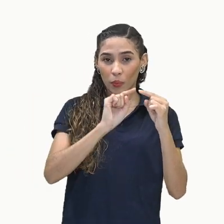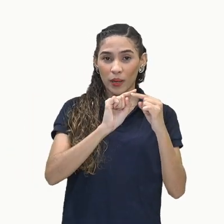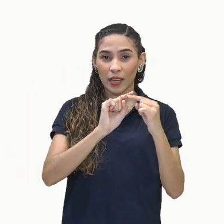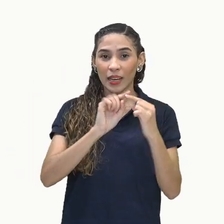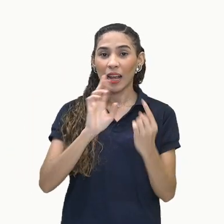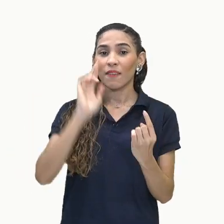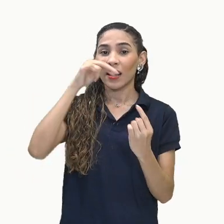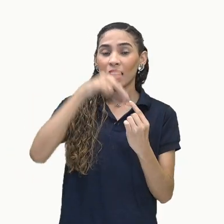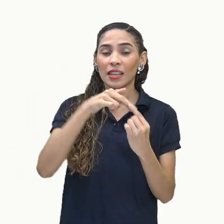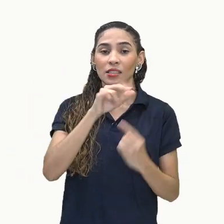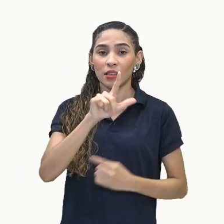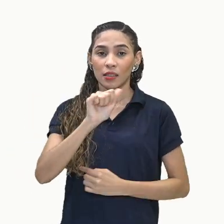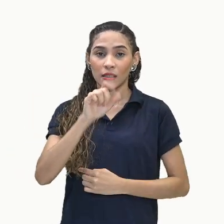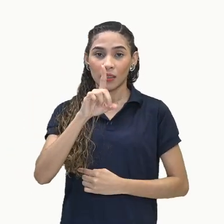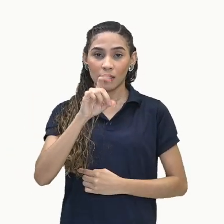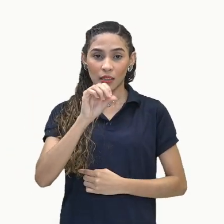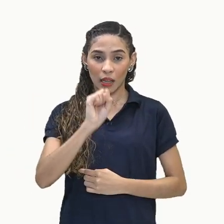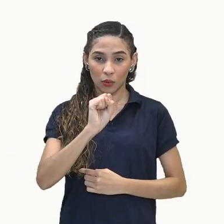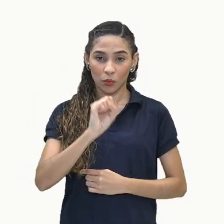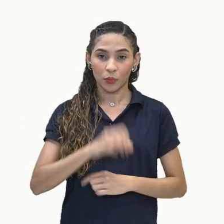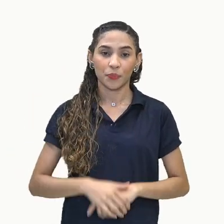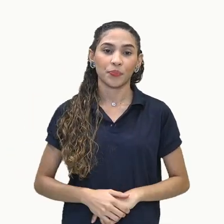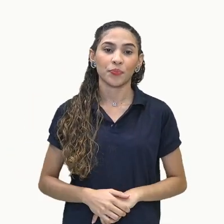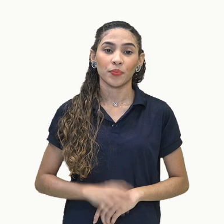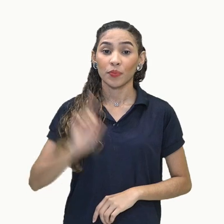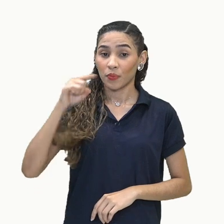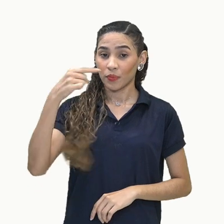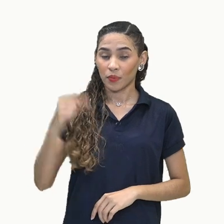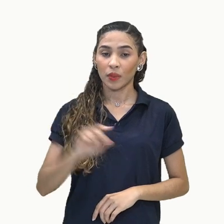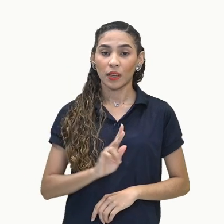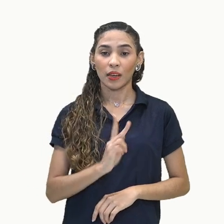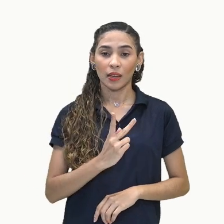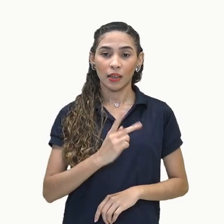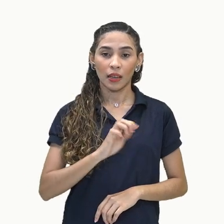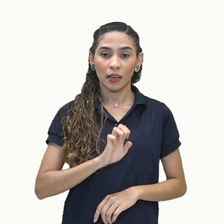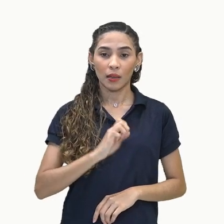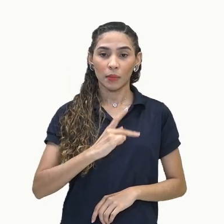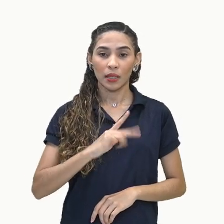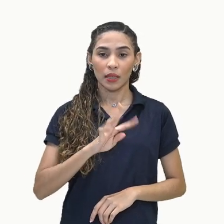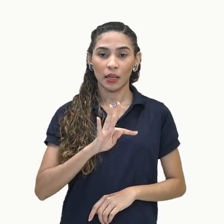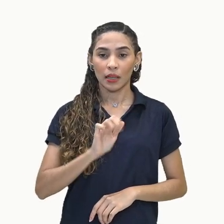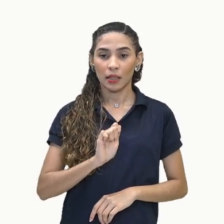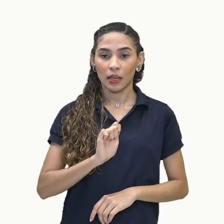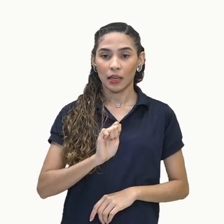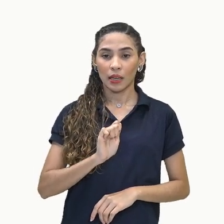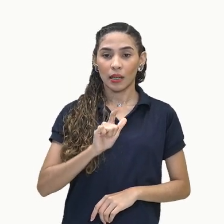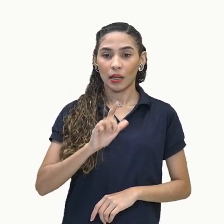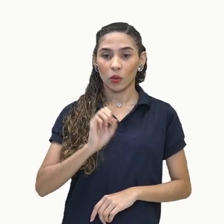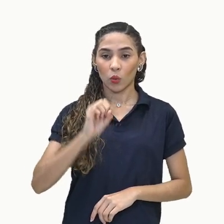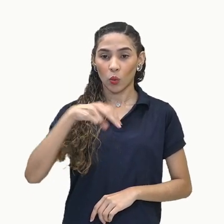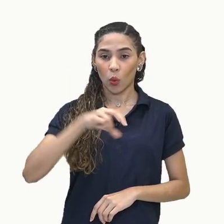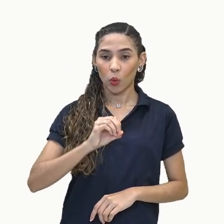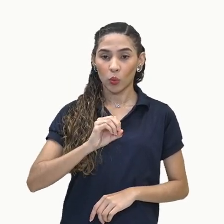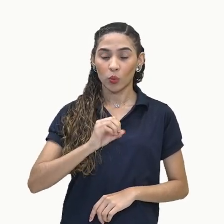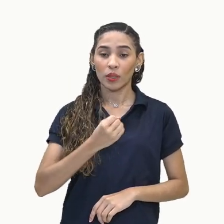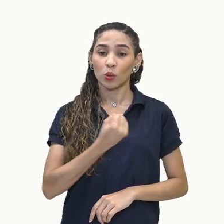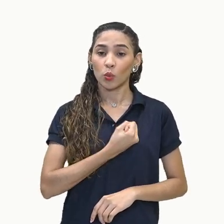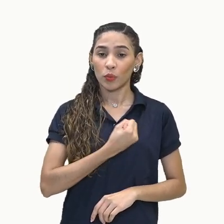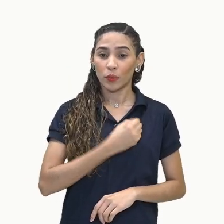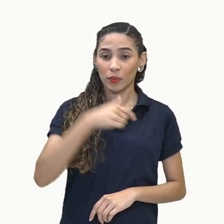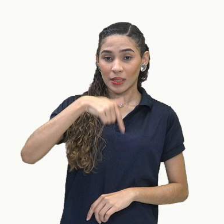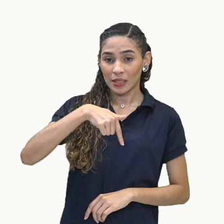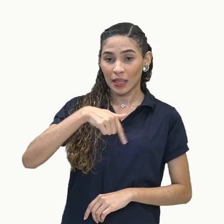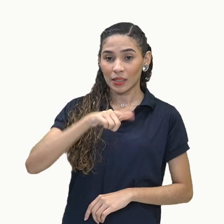ok? Próximo aqui, heptágono. É o nosso polígono com 7 lados